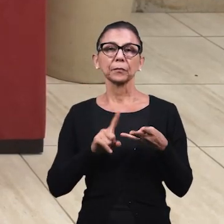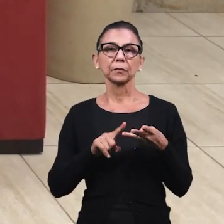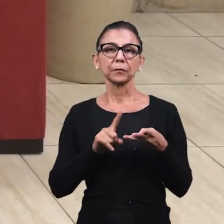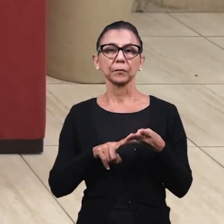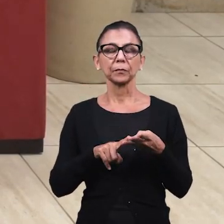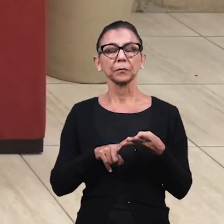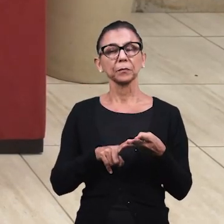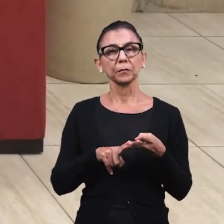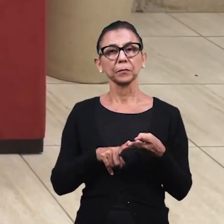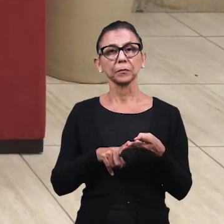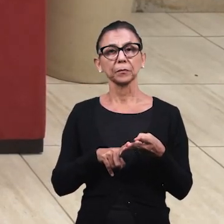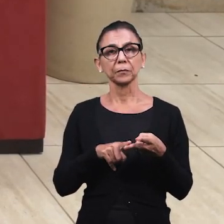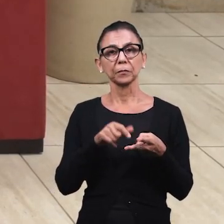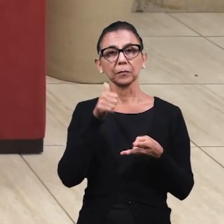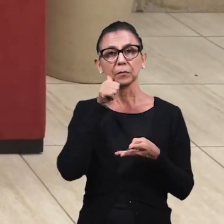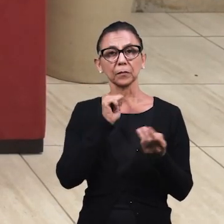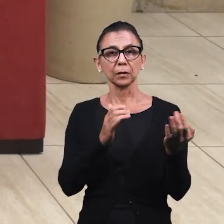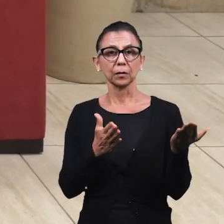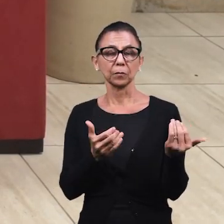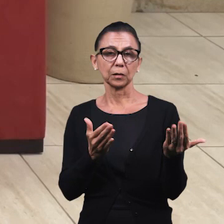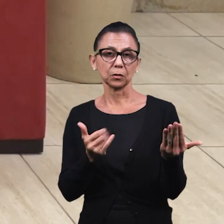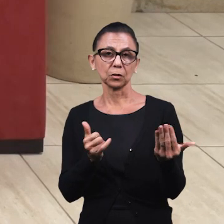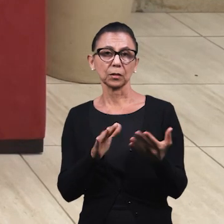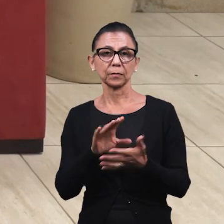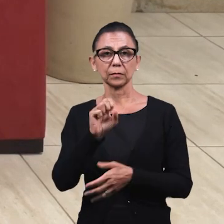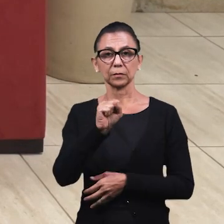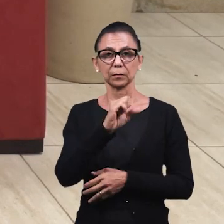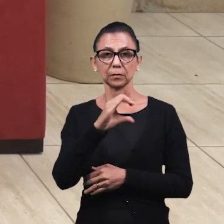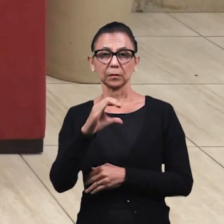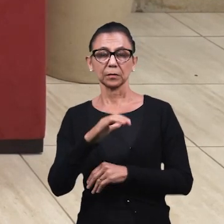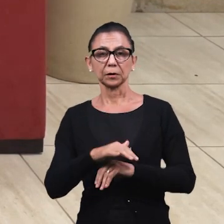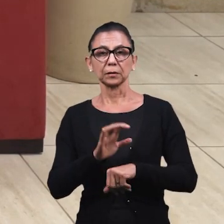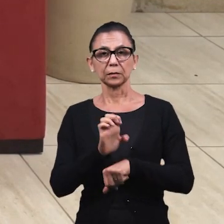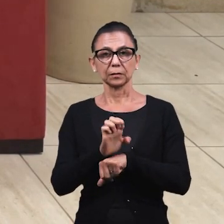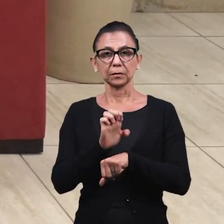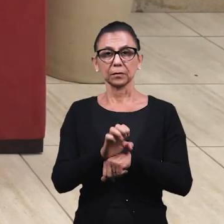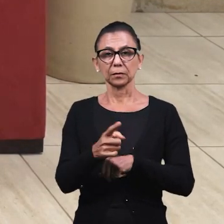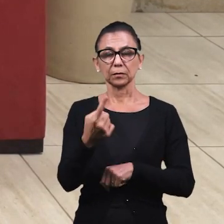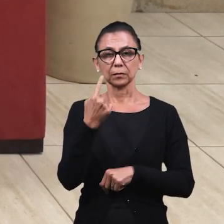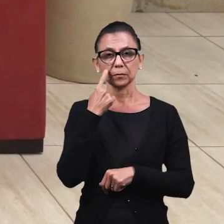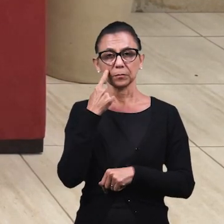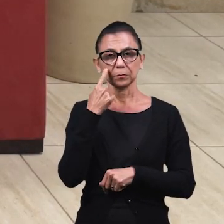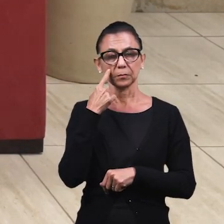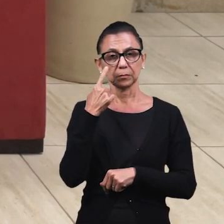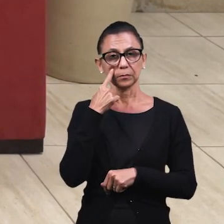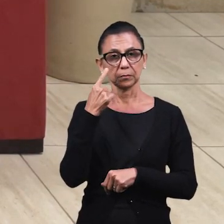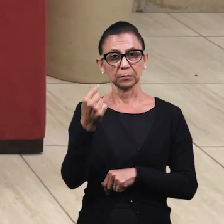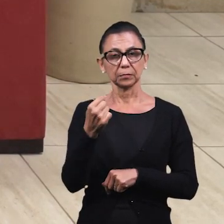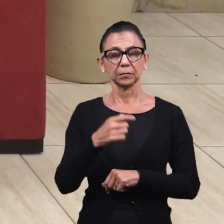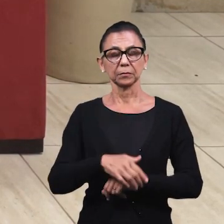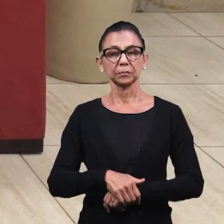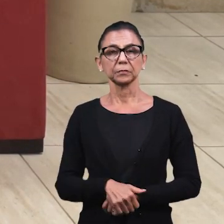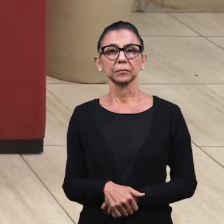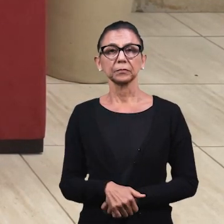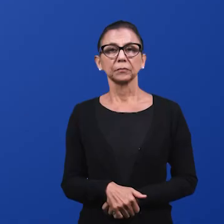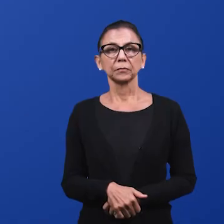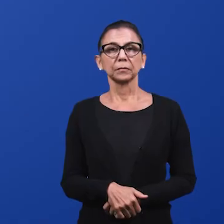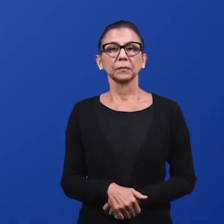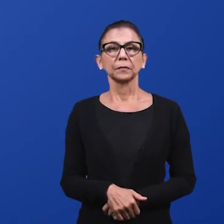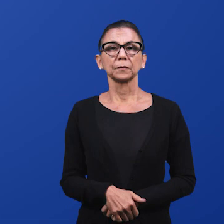e Rafaela Ferreira, uma jovem de São José, Santa Catarina. Vamos assistir com atenção, vamos meditar nas